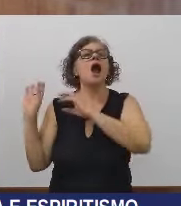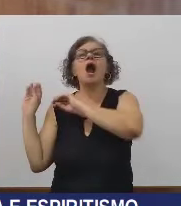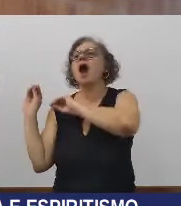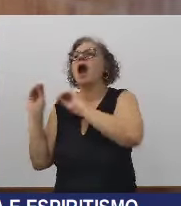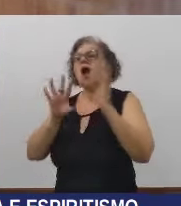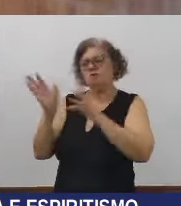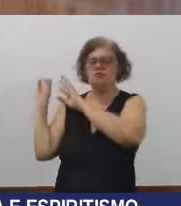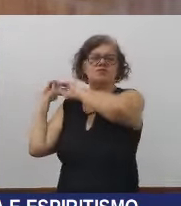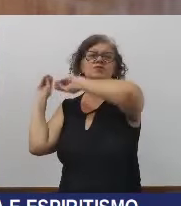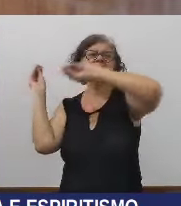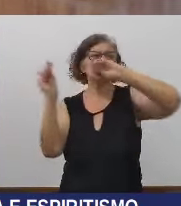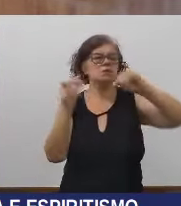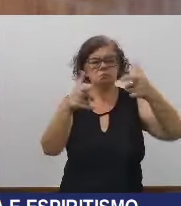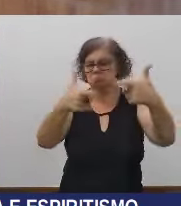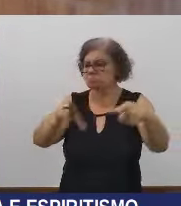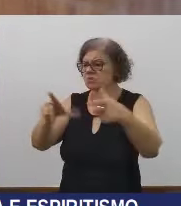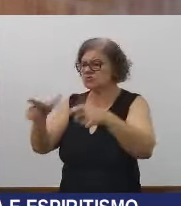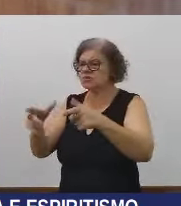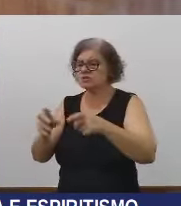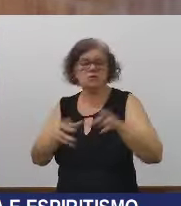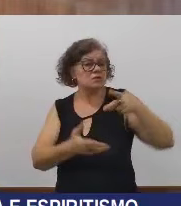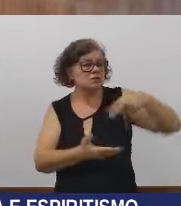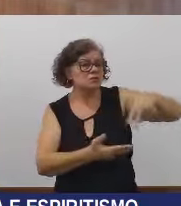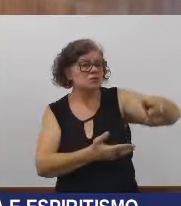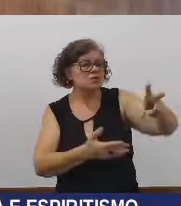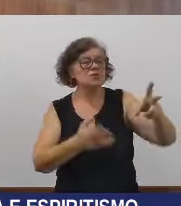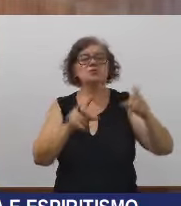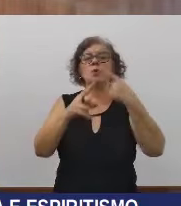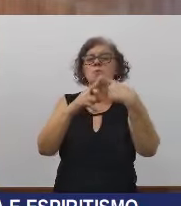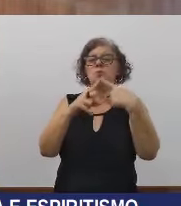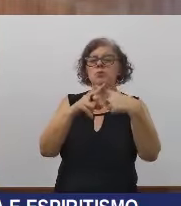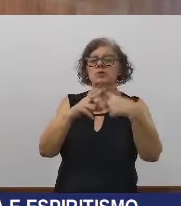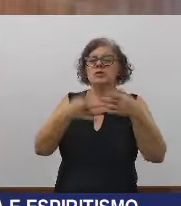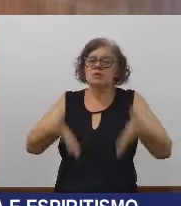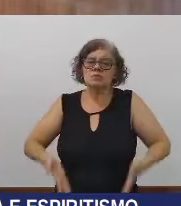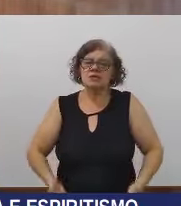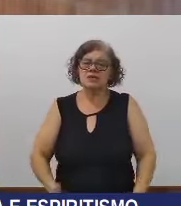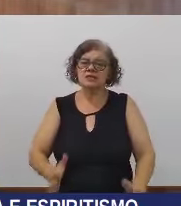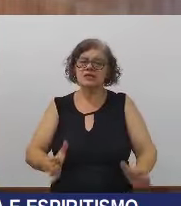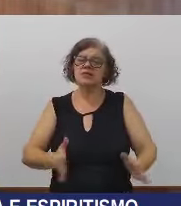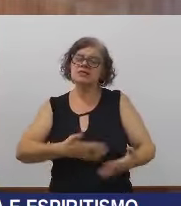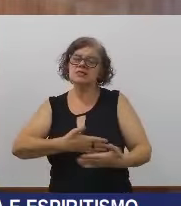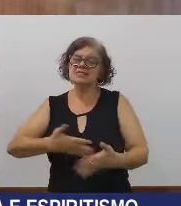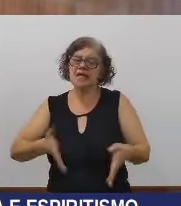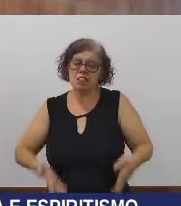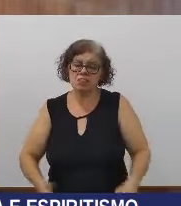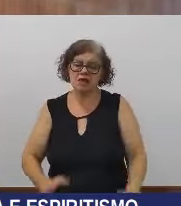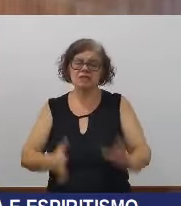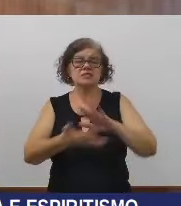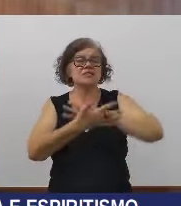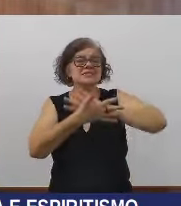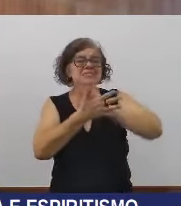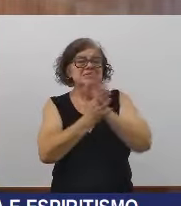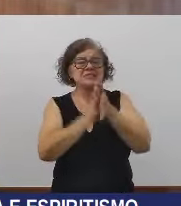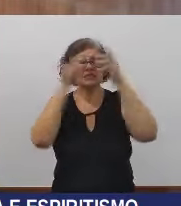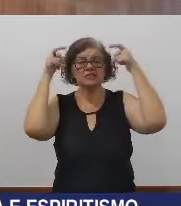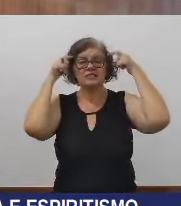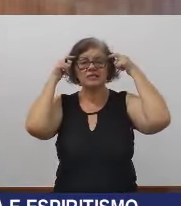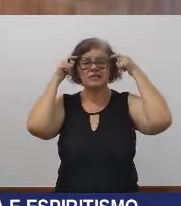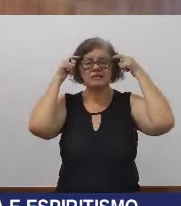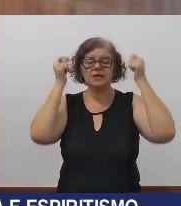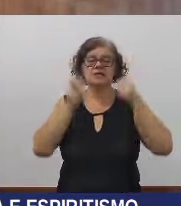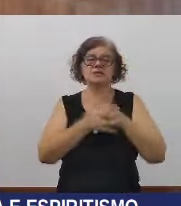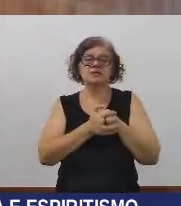viemos, para onde vamos, por que uma criança nasce sem cérebro, teria sido eleita